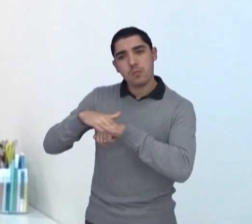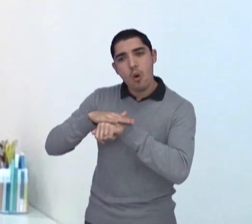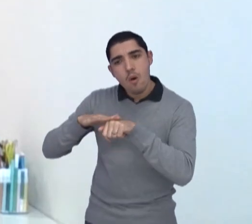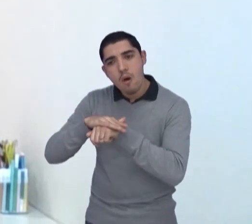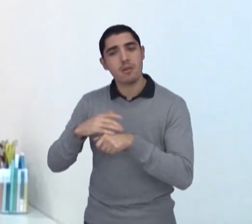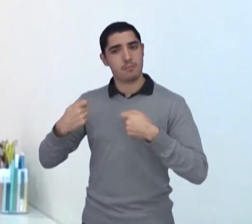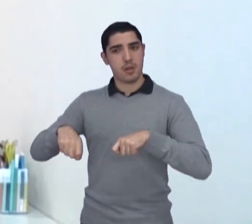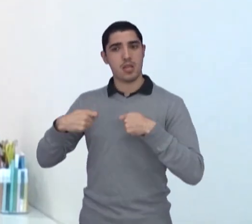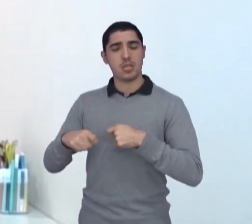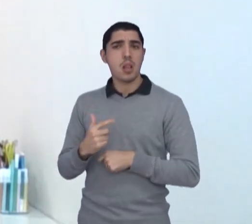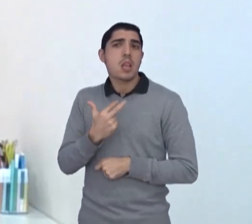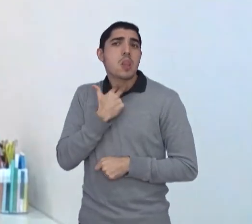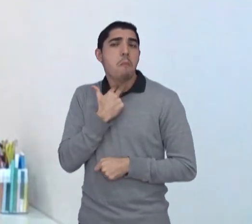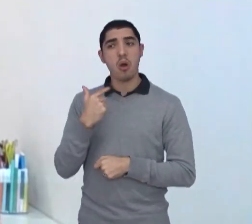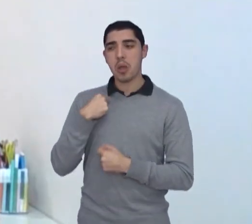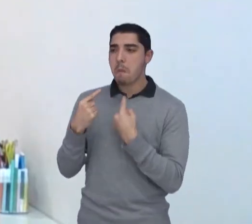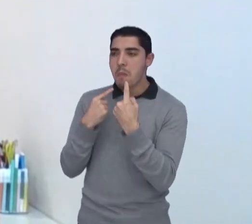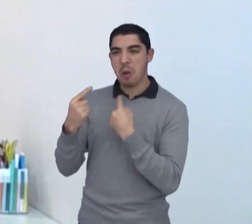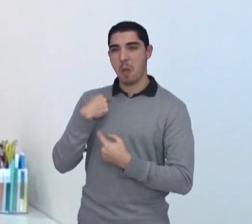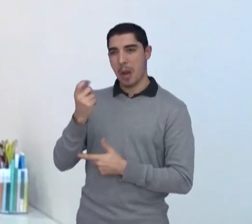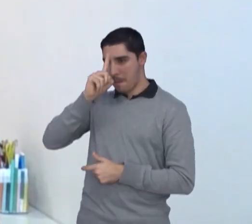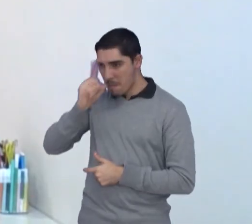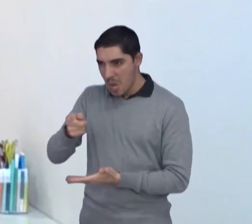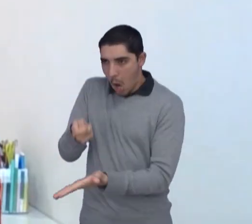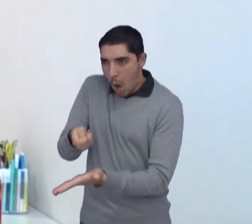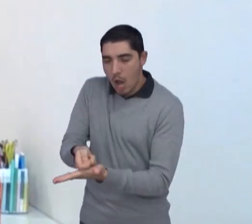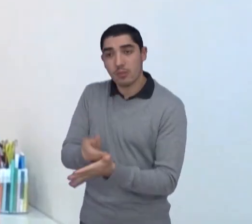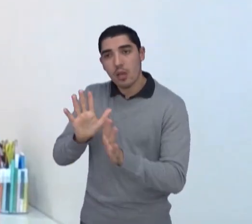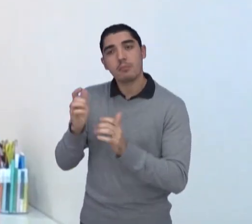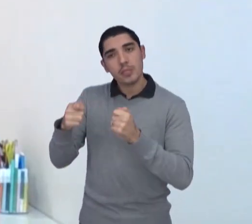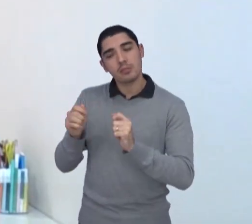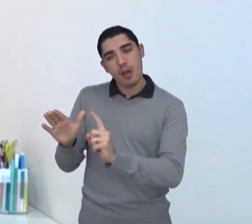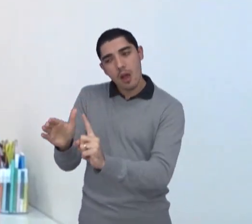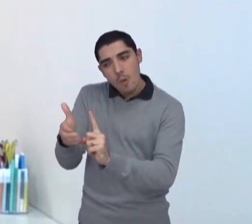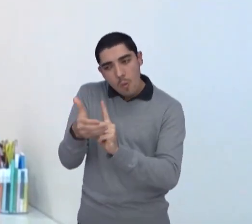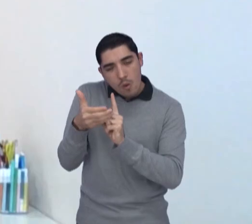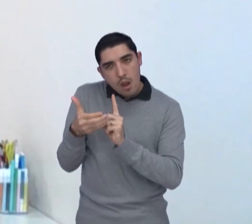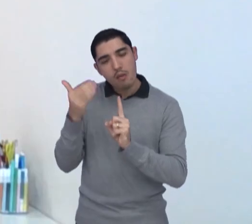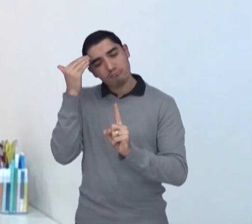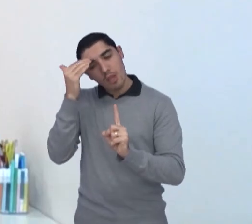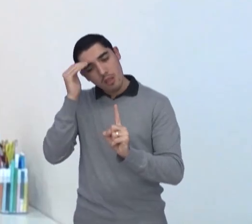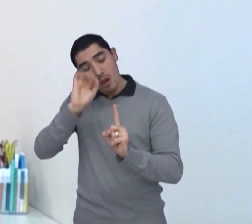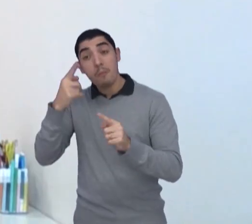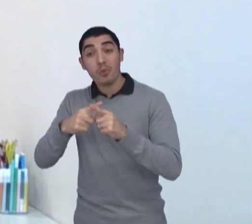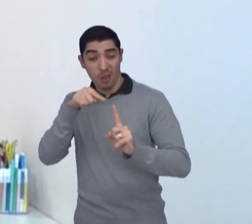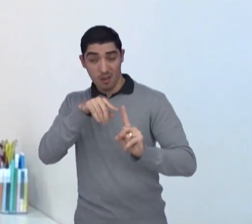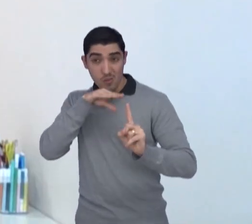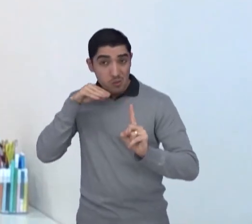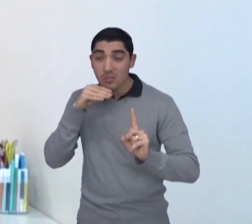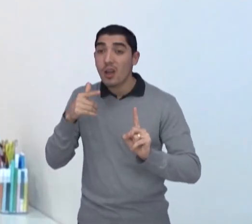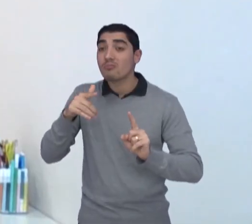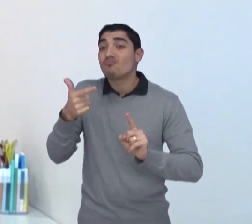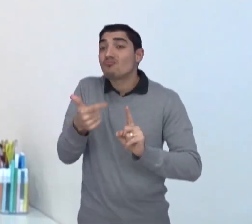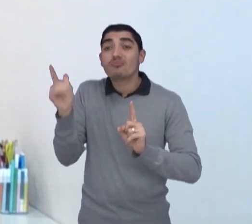para querer mandar, obrigar, mas eu escuto para acolher, né? Para entender, porque muitas vezes eles não possuem maturidade ainda